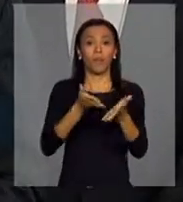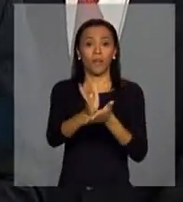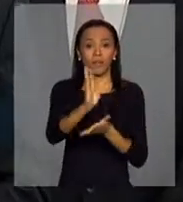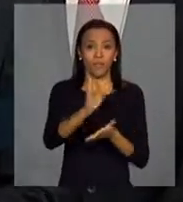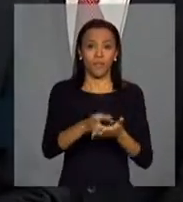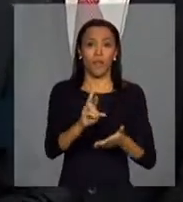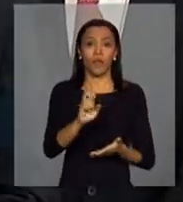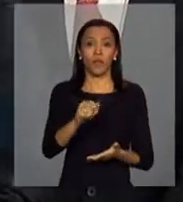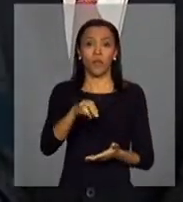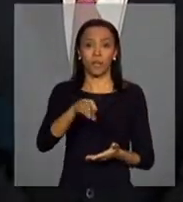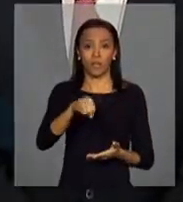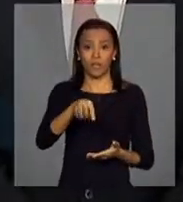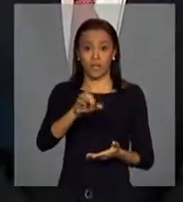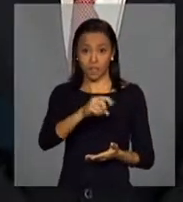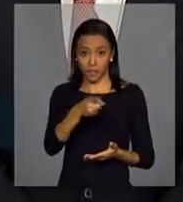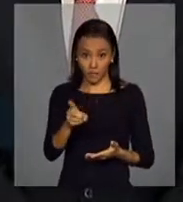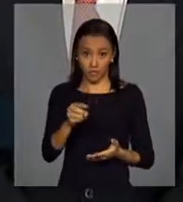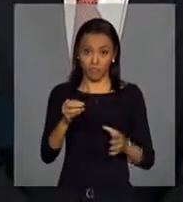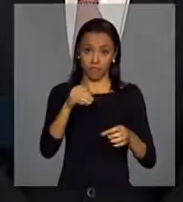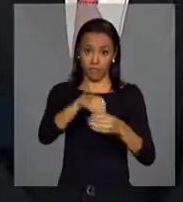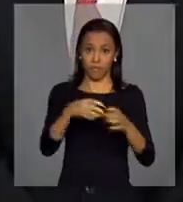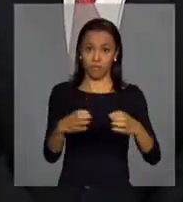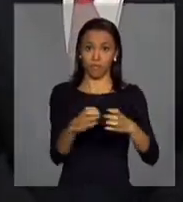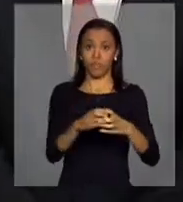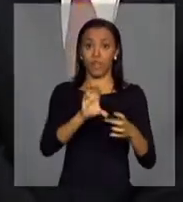na comissão. Obrigado.